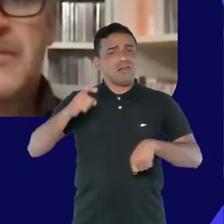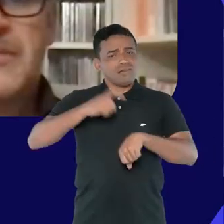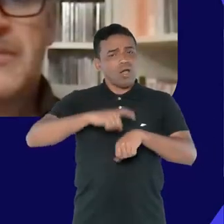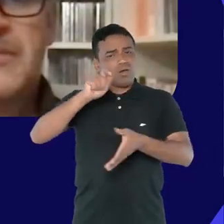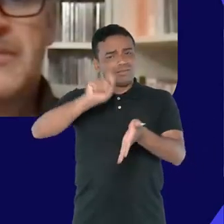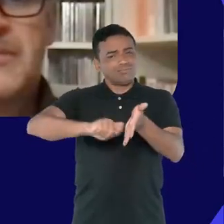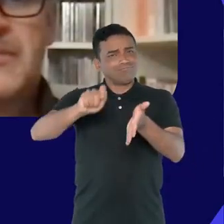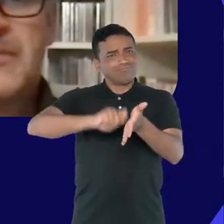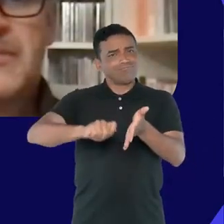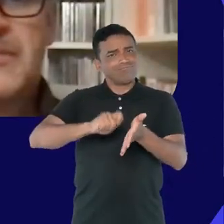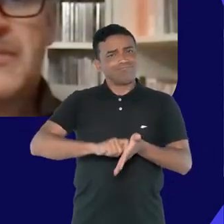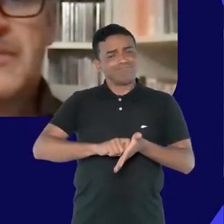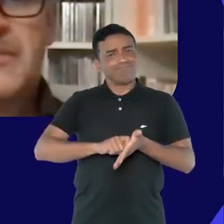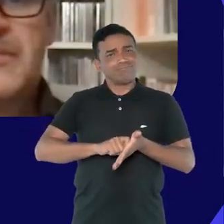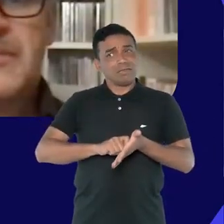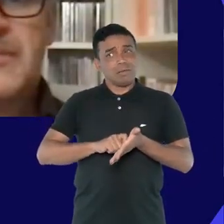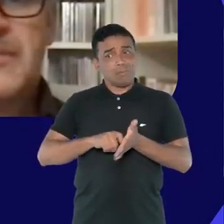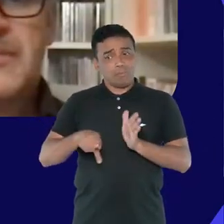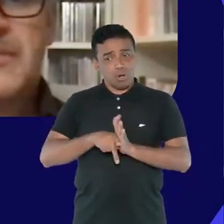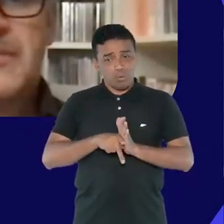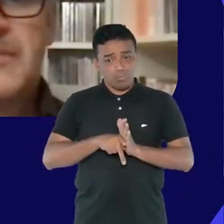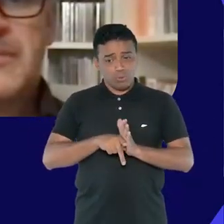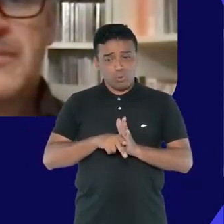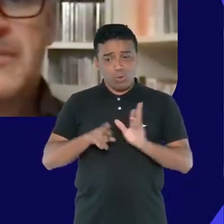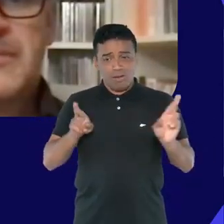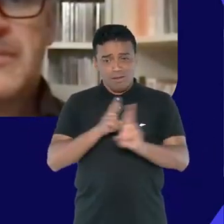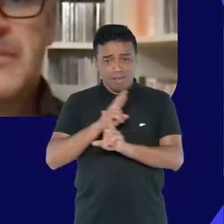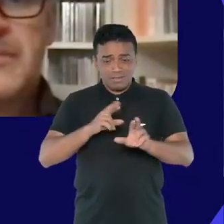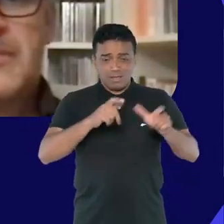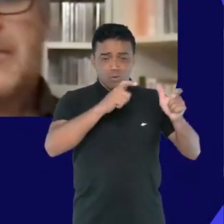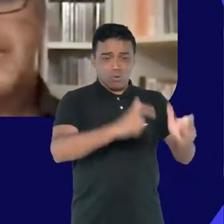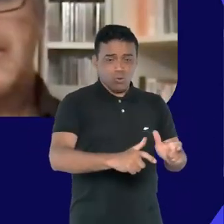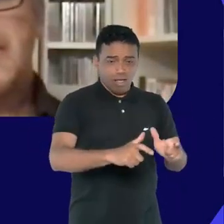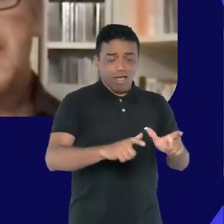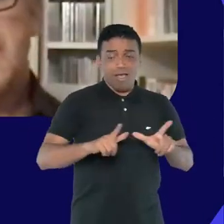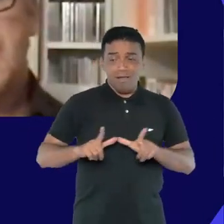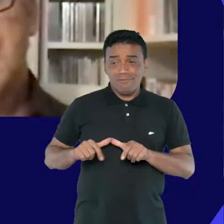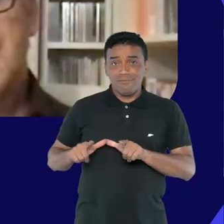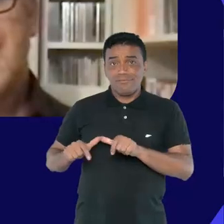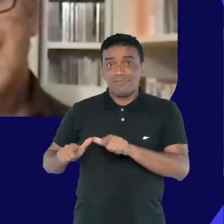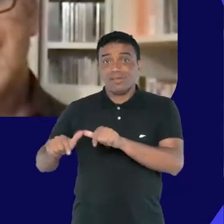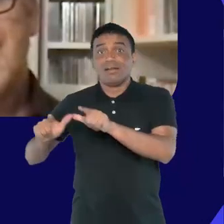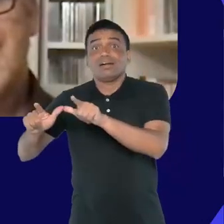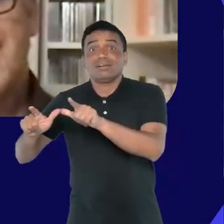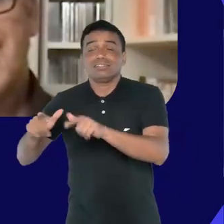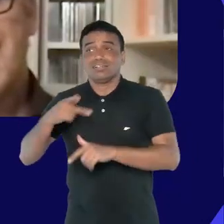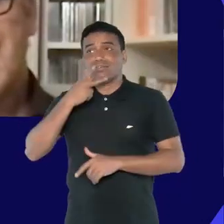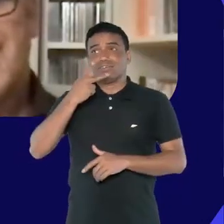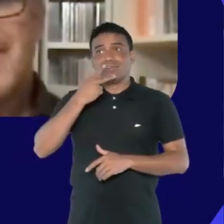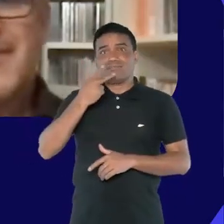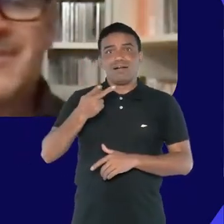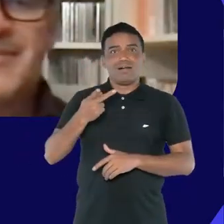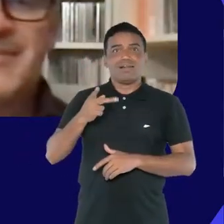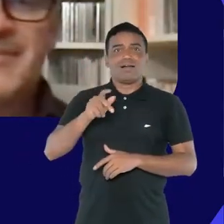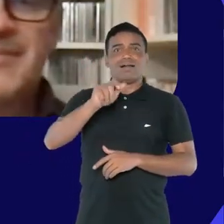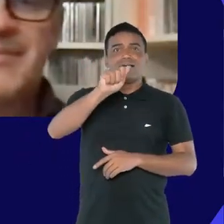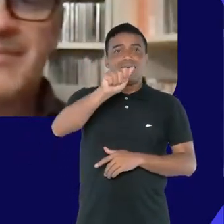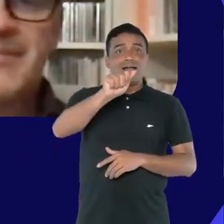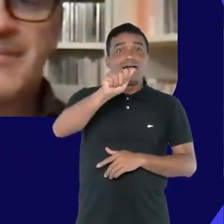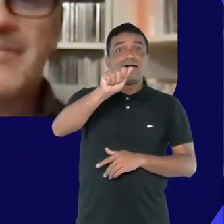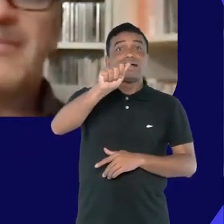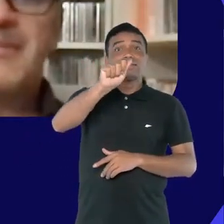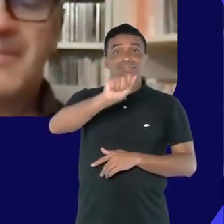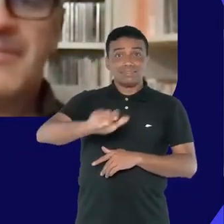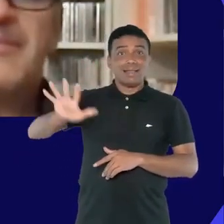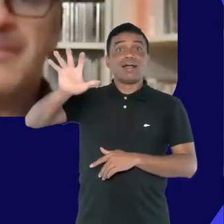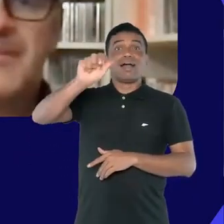relação ao ambiente, em relação às suas viagens mesmo, quando você cita a Ásia, por exemplo, quando